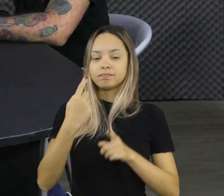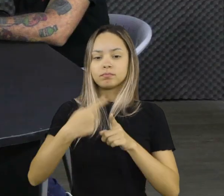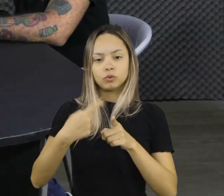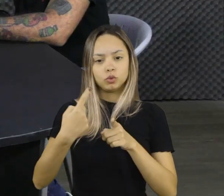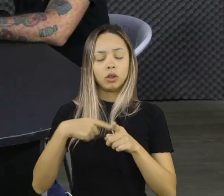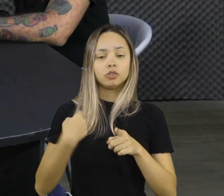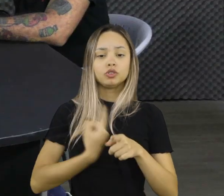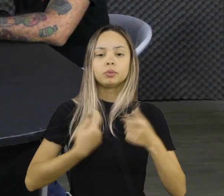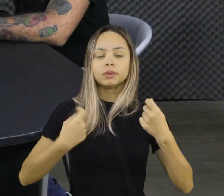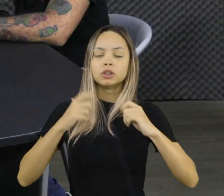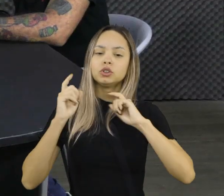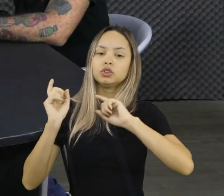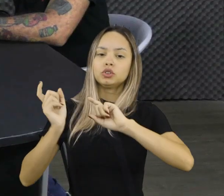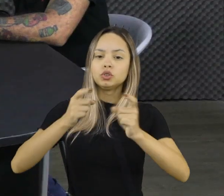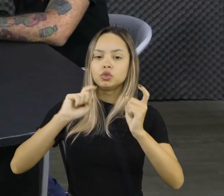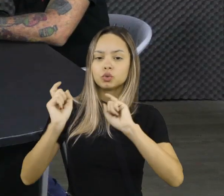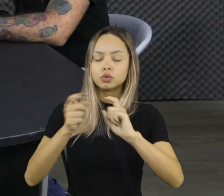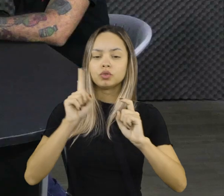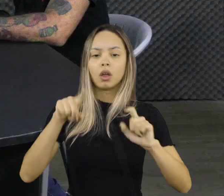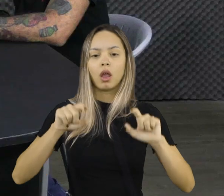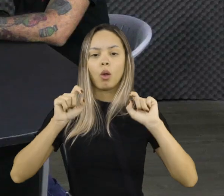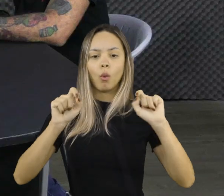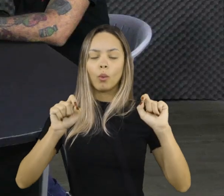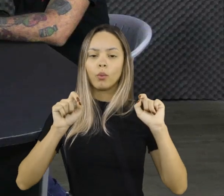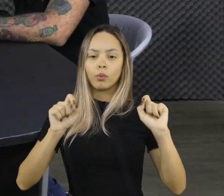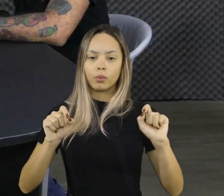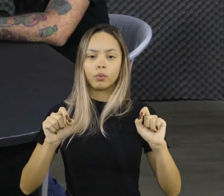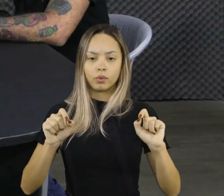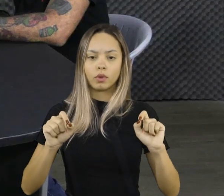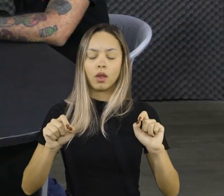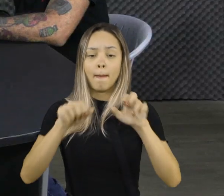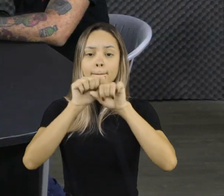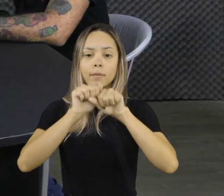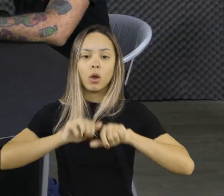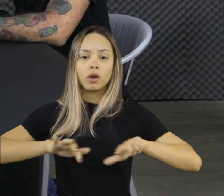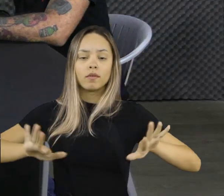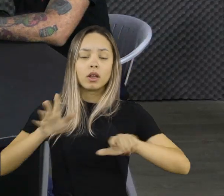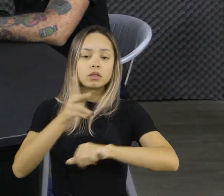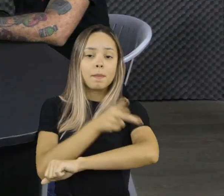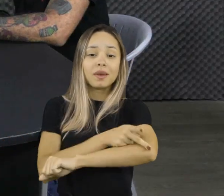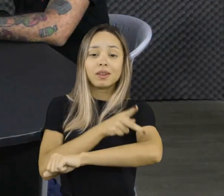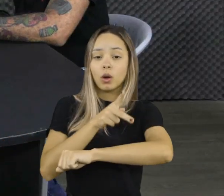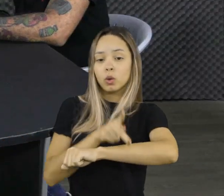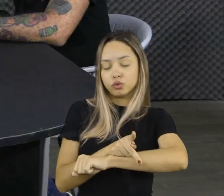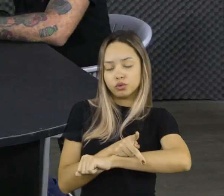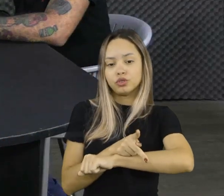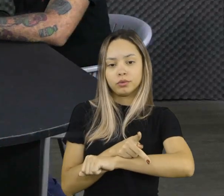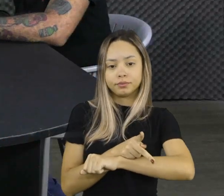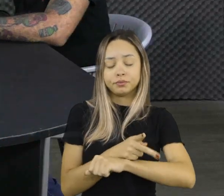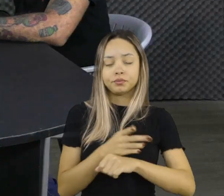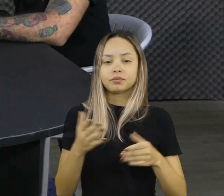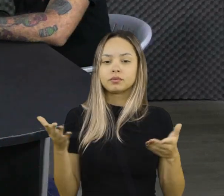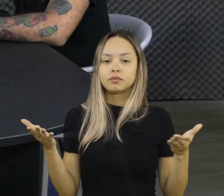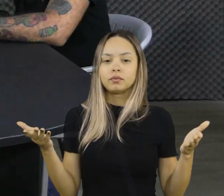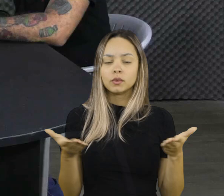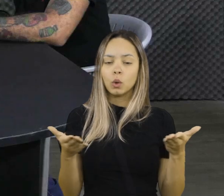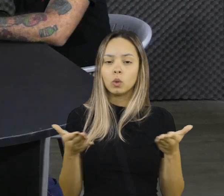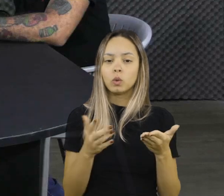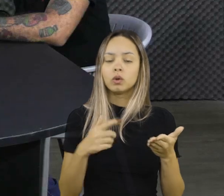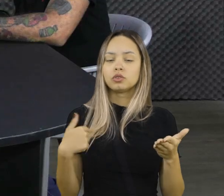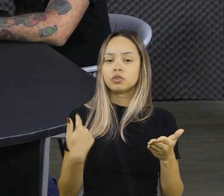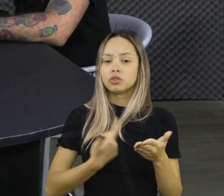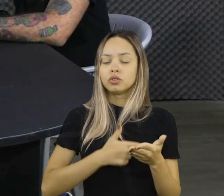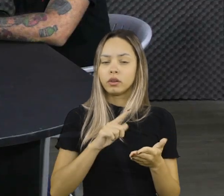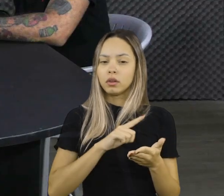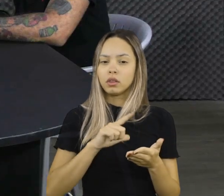discutido muito é a proliferação da pedagogia. Hoje a gente